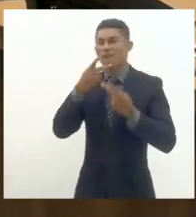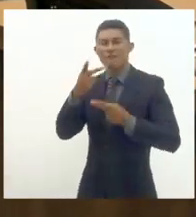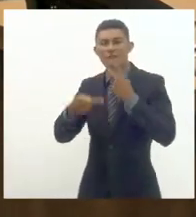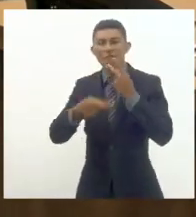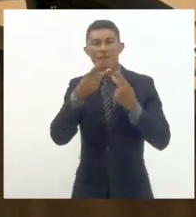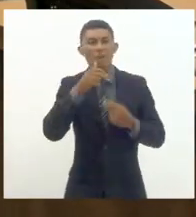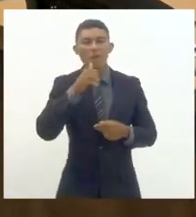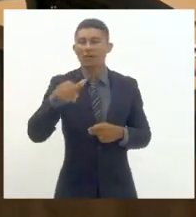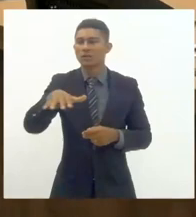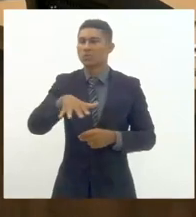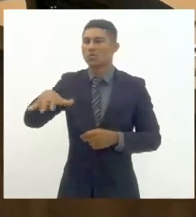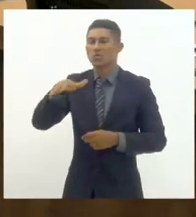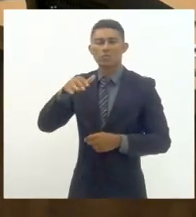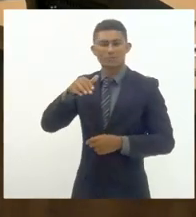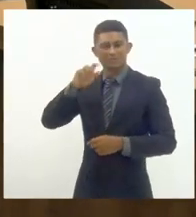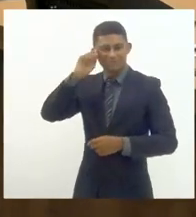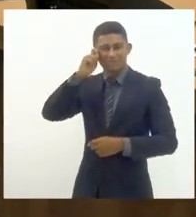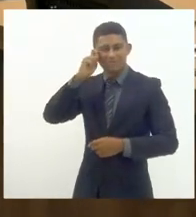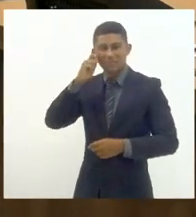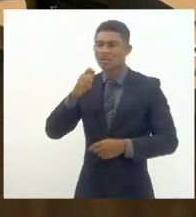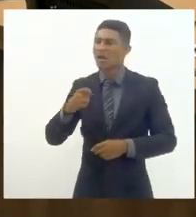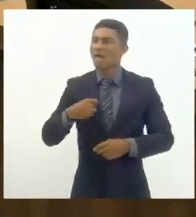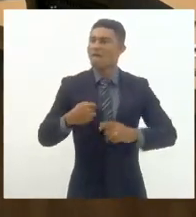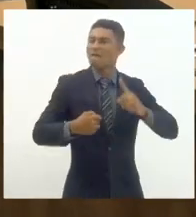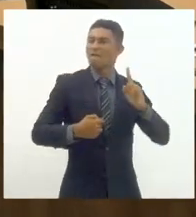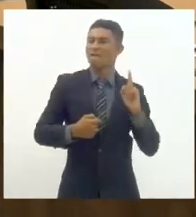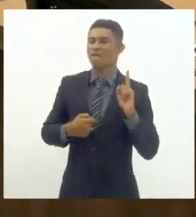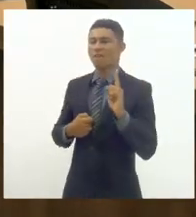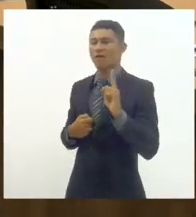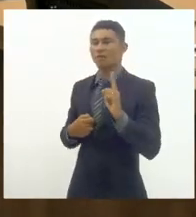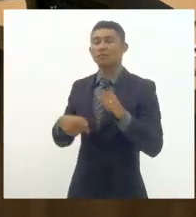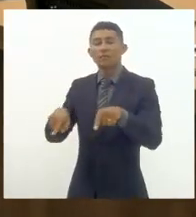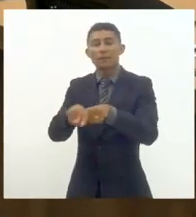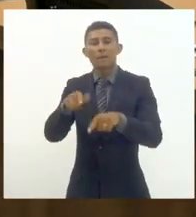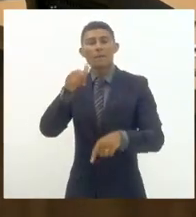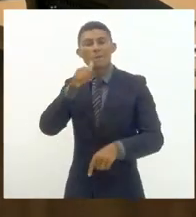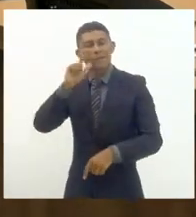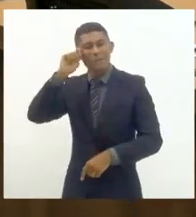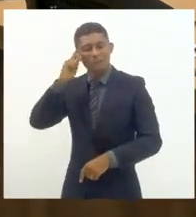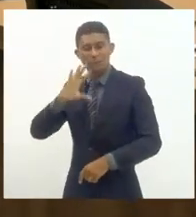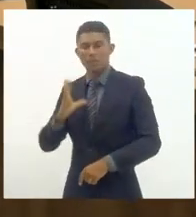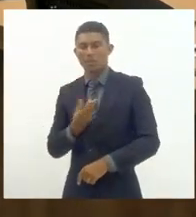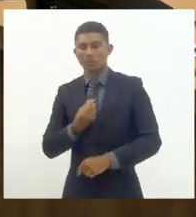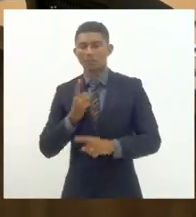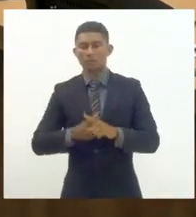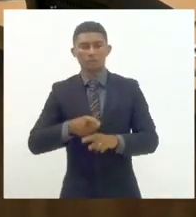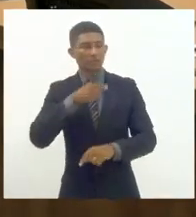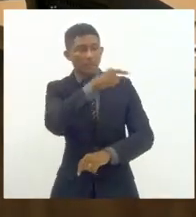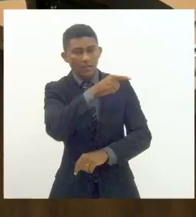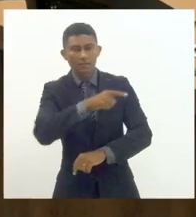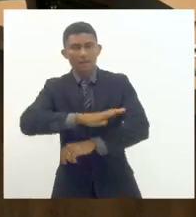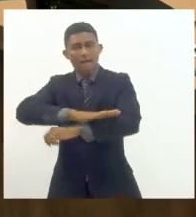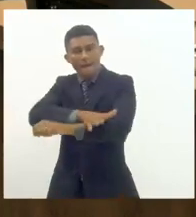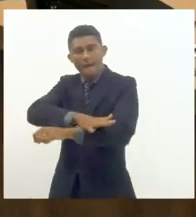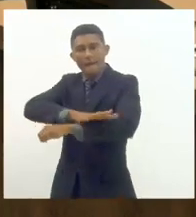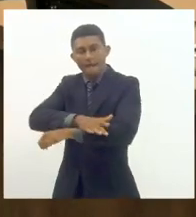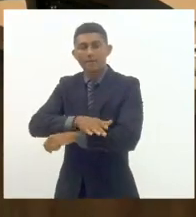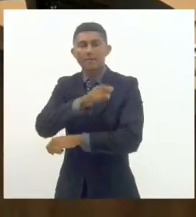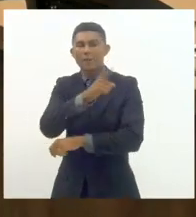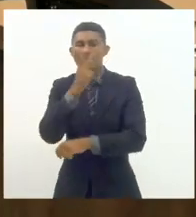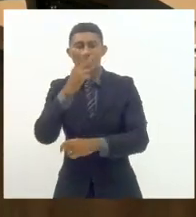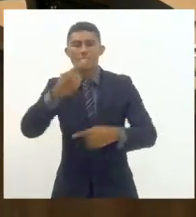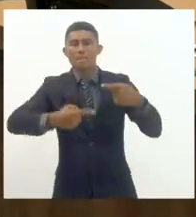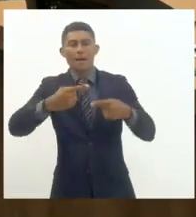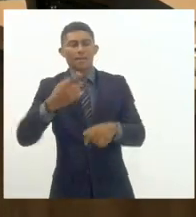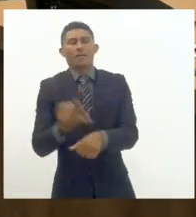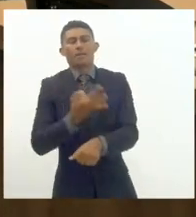das mulheres pretas, à frente de mulheres pretas trans, porque o seu racismo não suporta o debate que